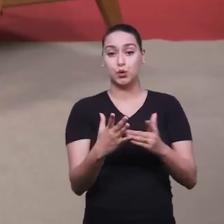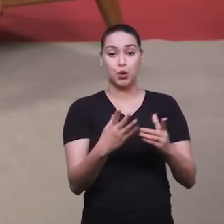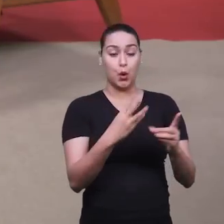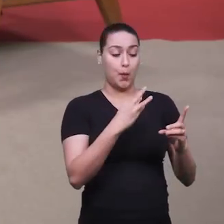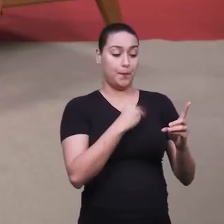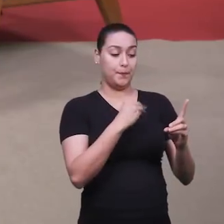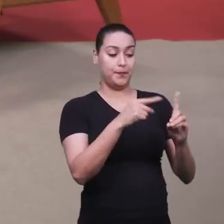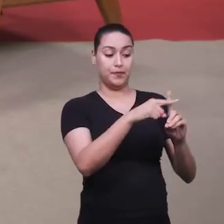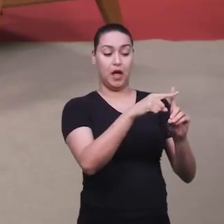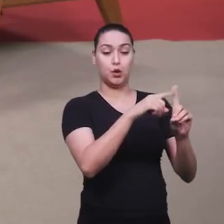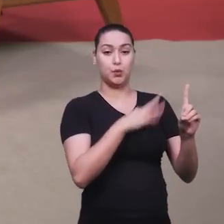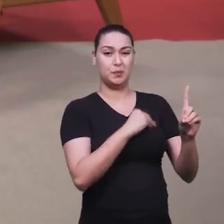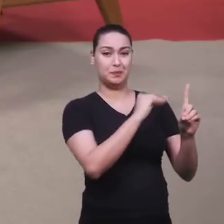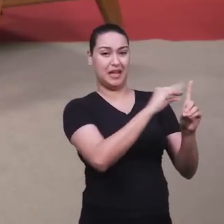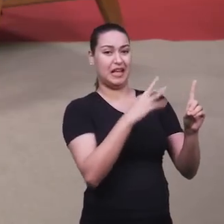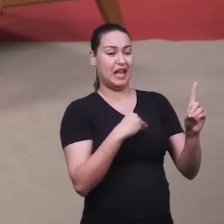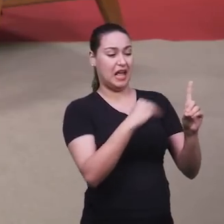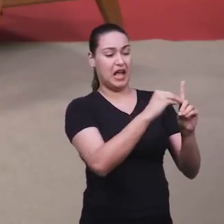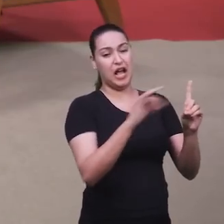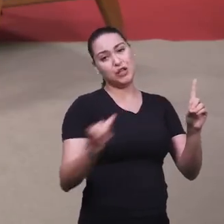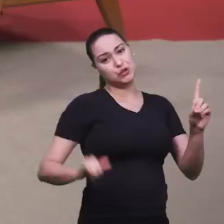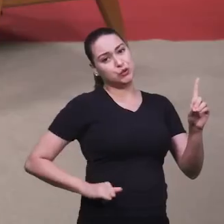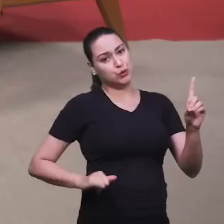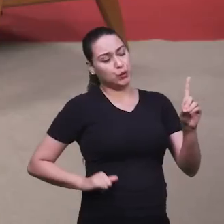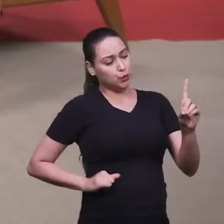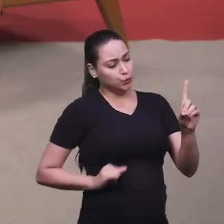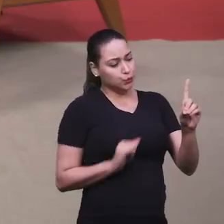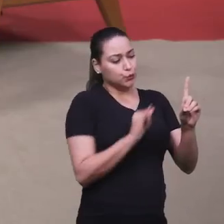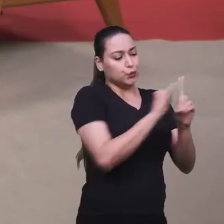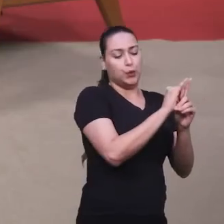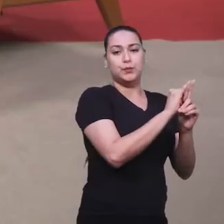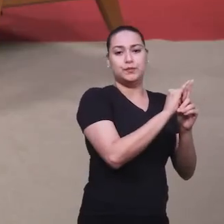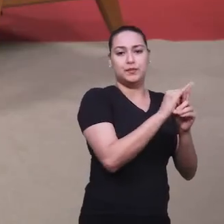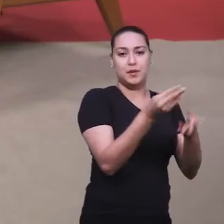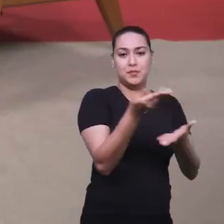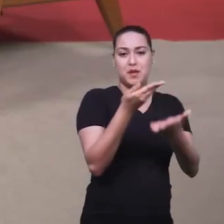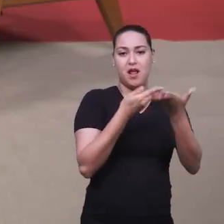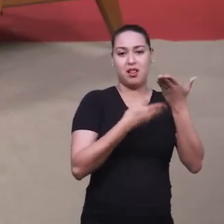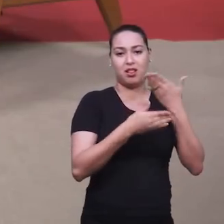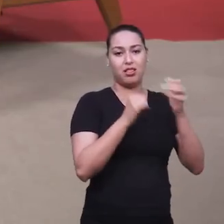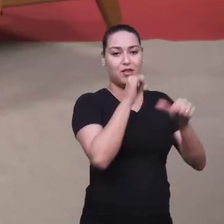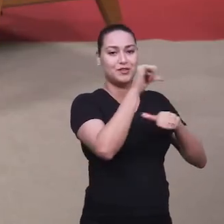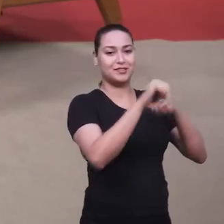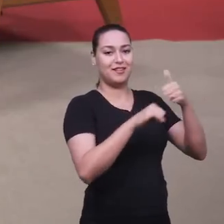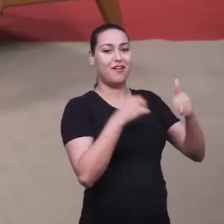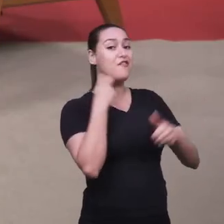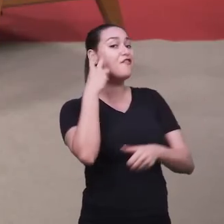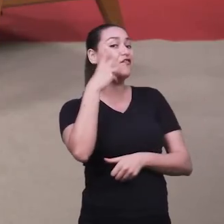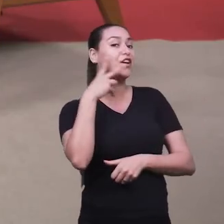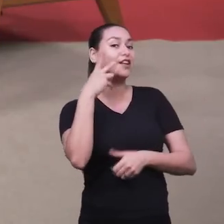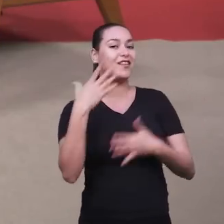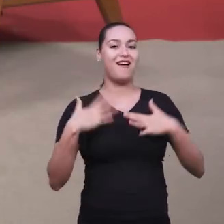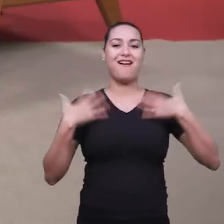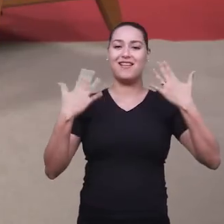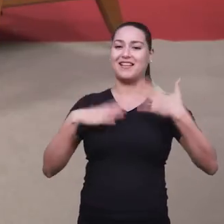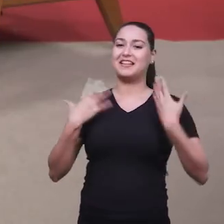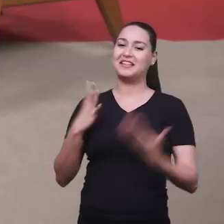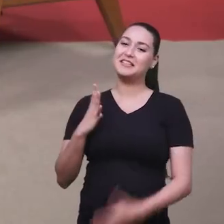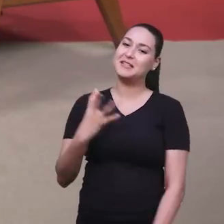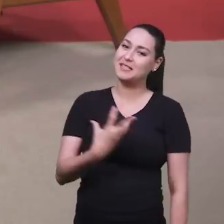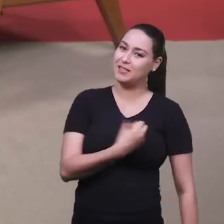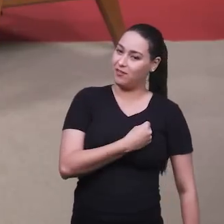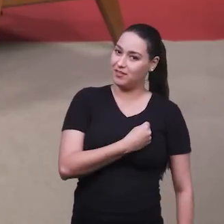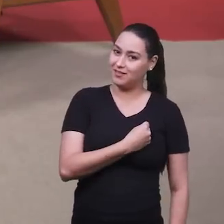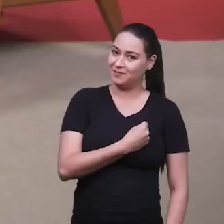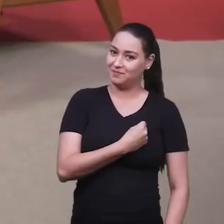Deus. Jesus ele levou sobre si as nossas dores, as ervas amargosas, para nos dar o vinho, a alegria